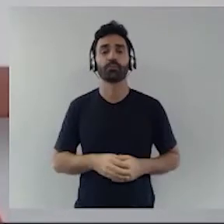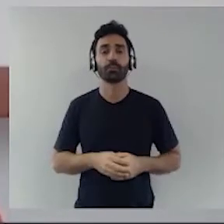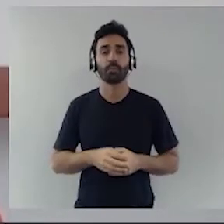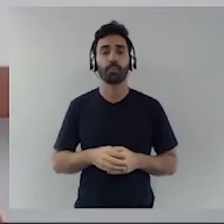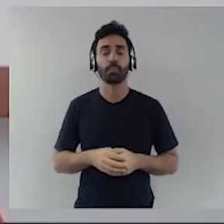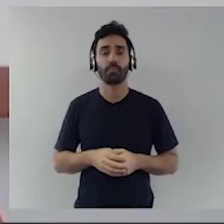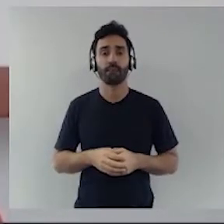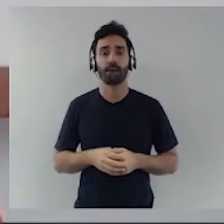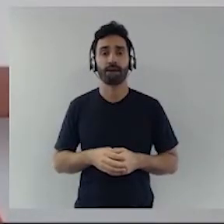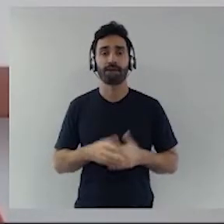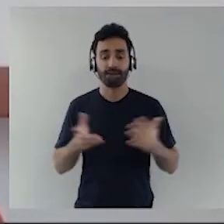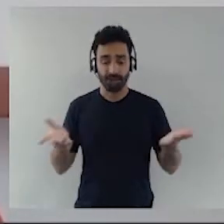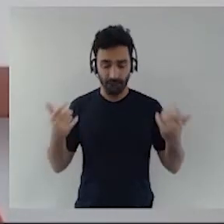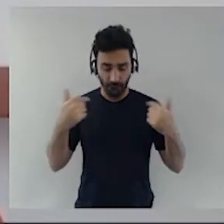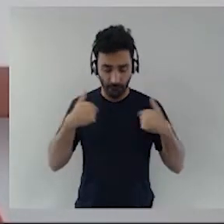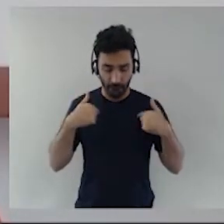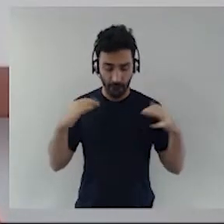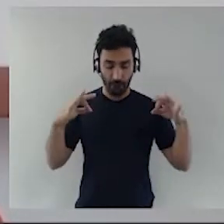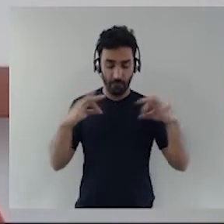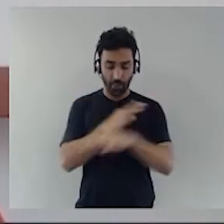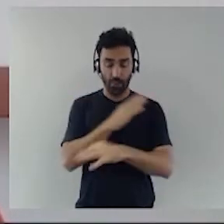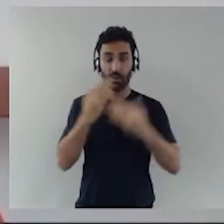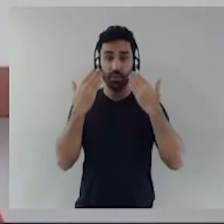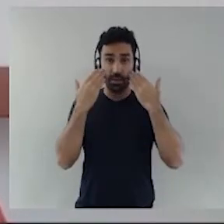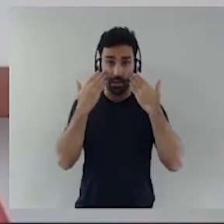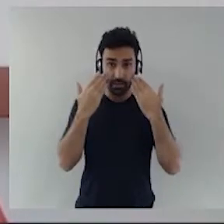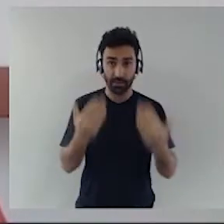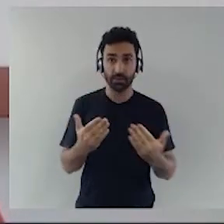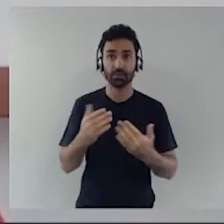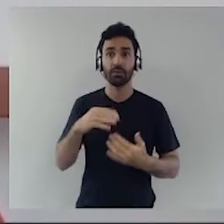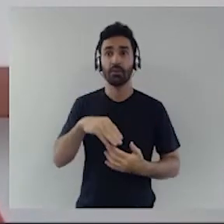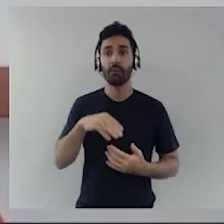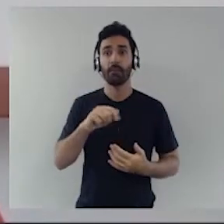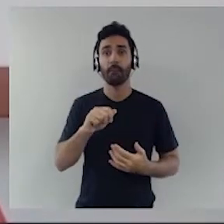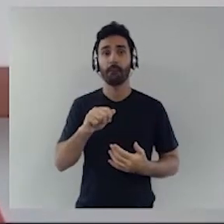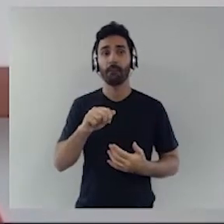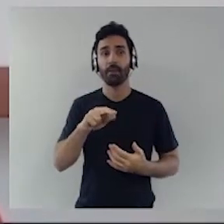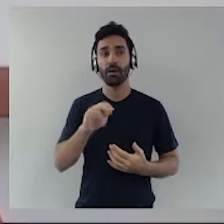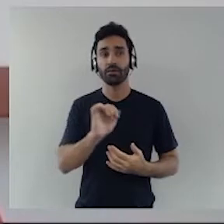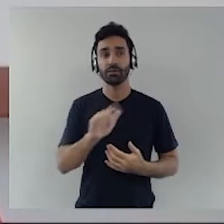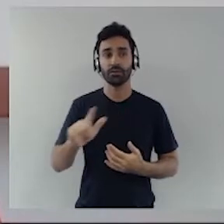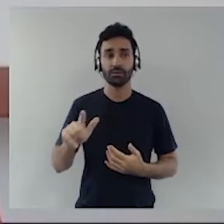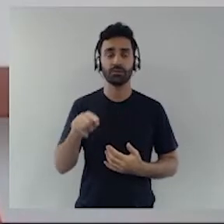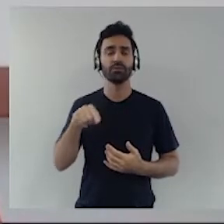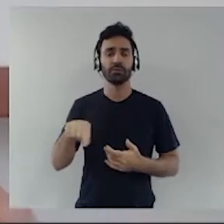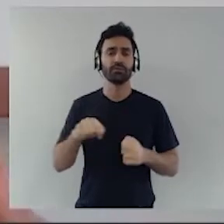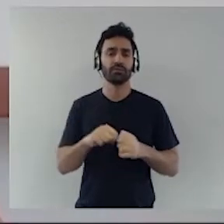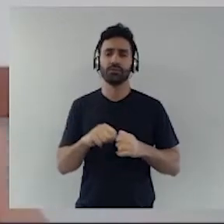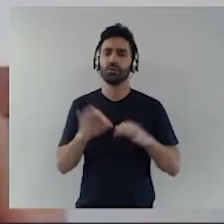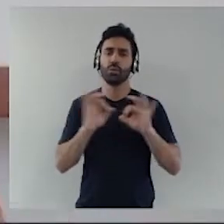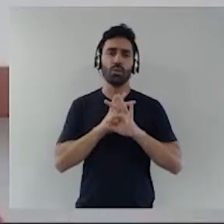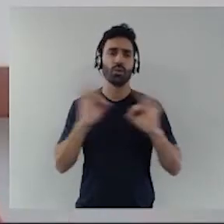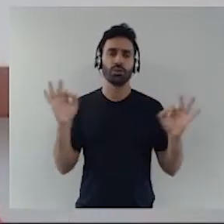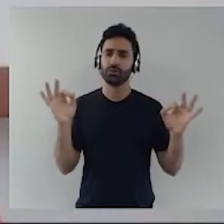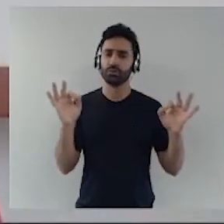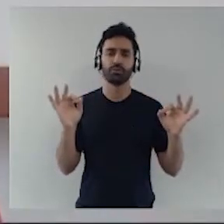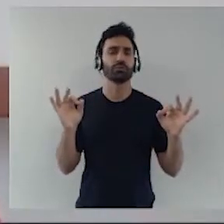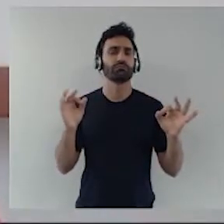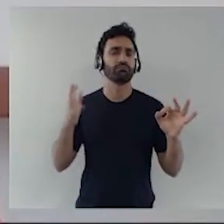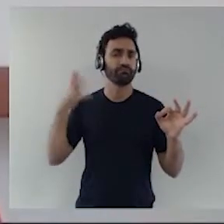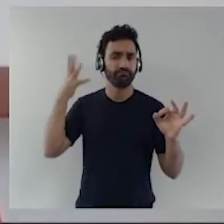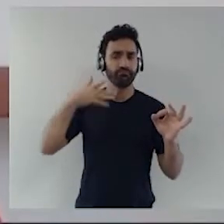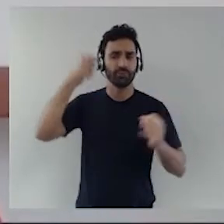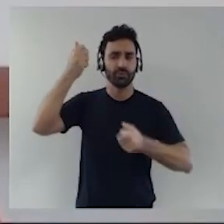agora a partir dessa apresentação feita pelo professor marçal que fez essa ótima apanhador.no